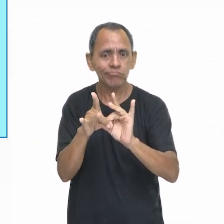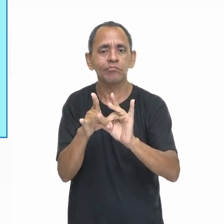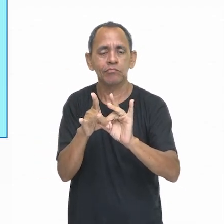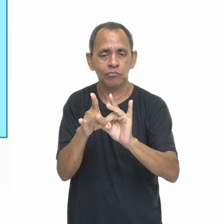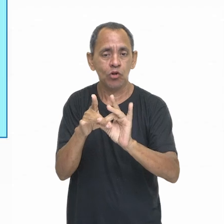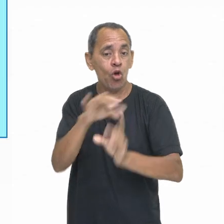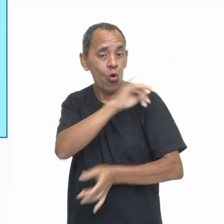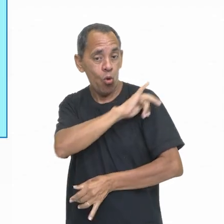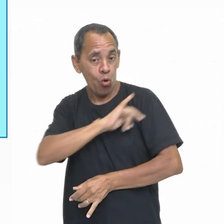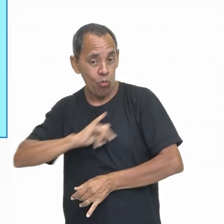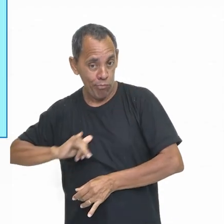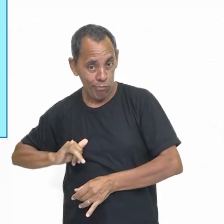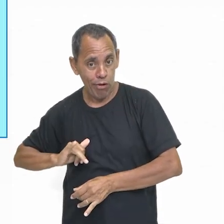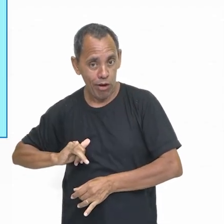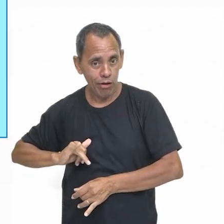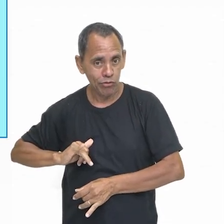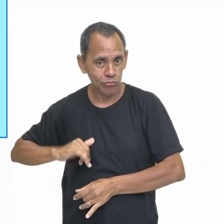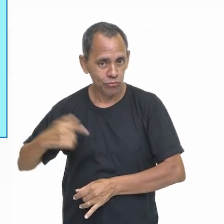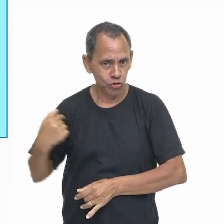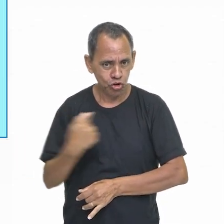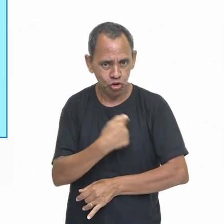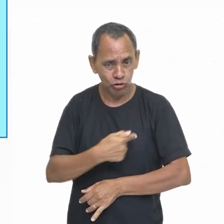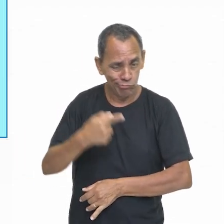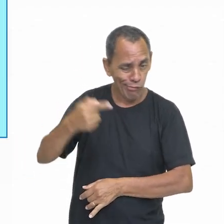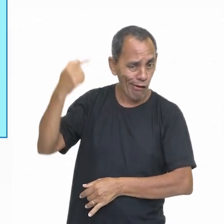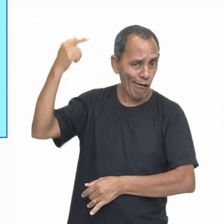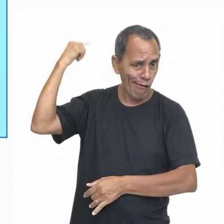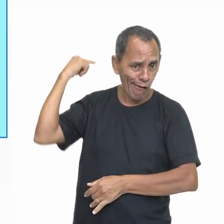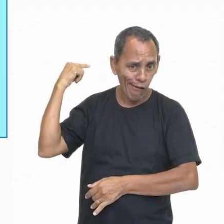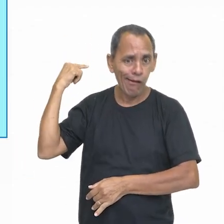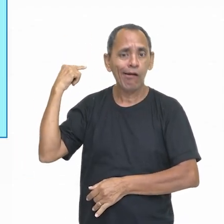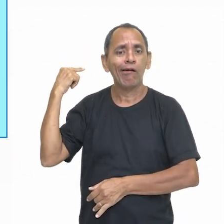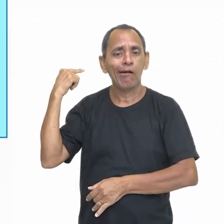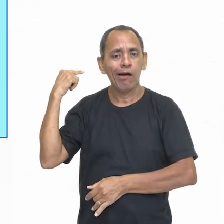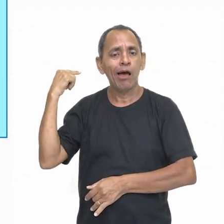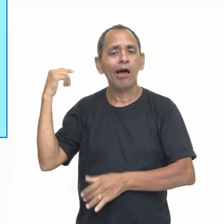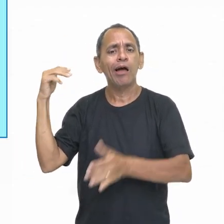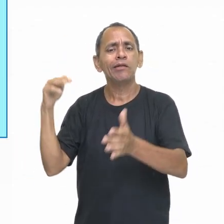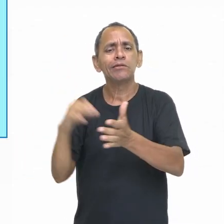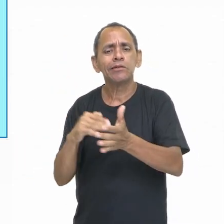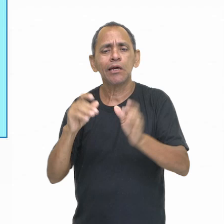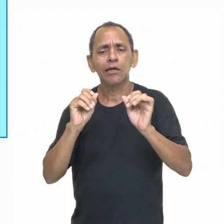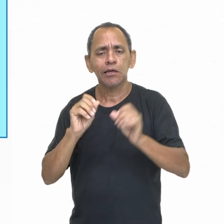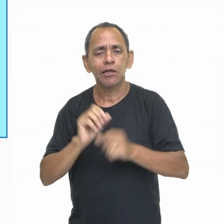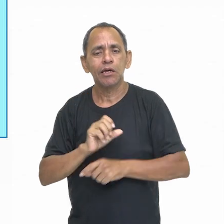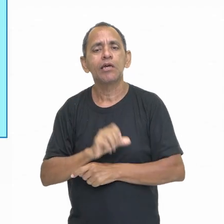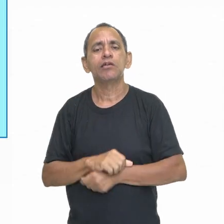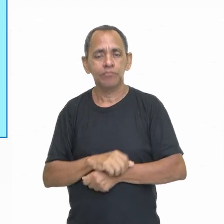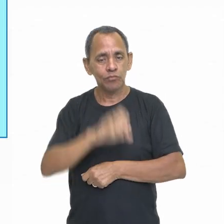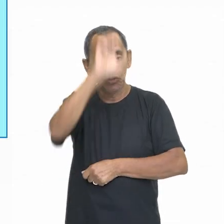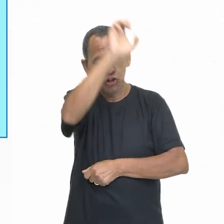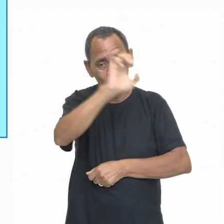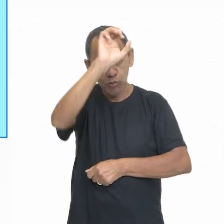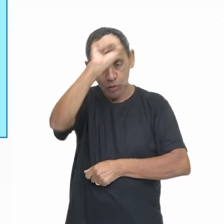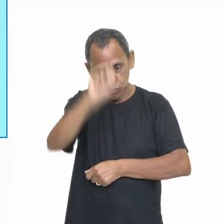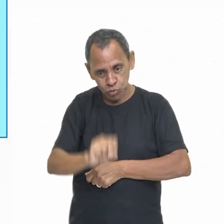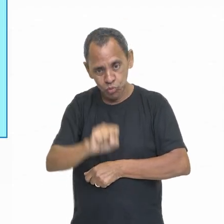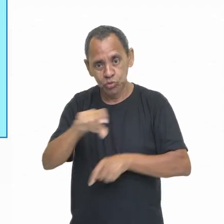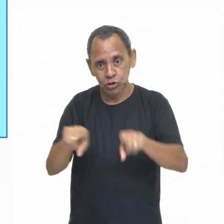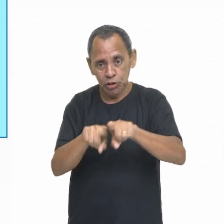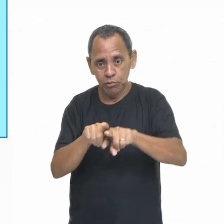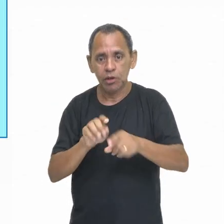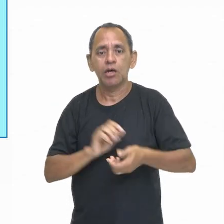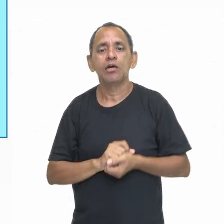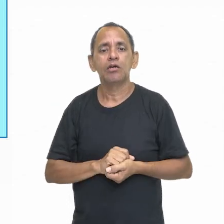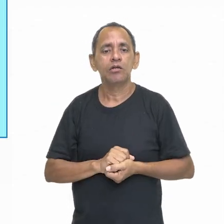o Império, né, a China antiga, até mesmo ao sul da Europa, com seu principal consumidor